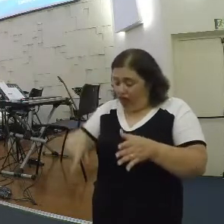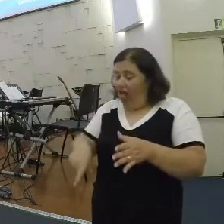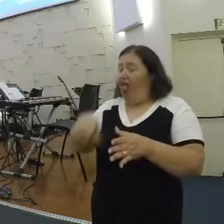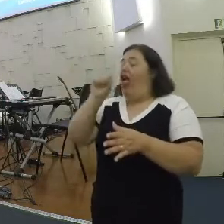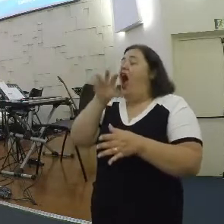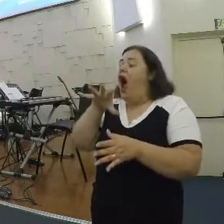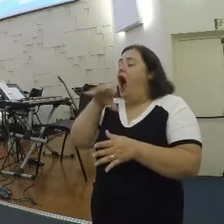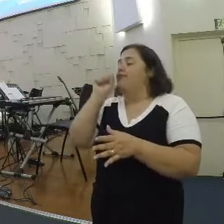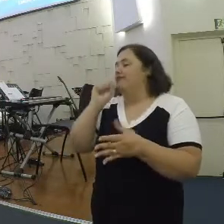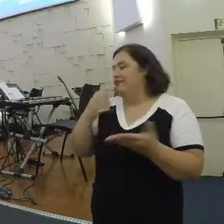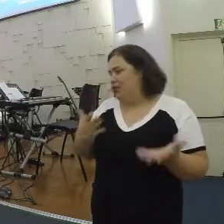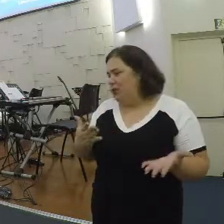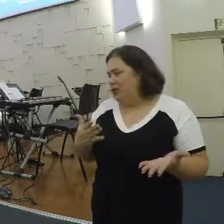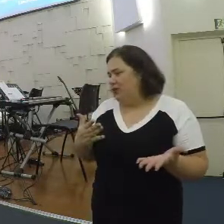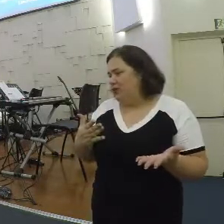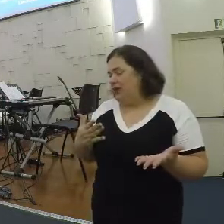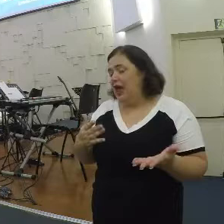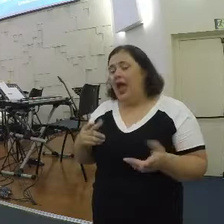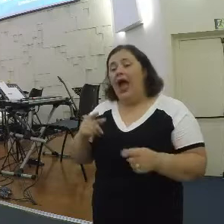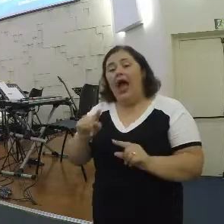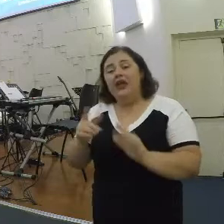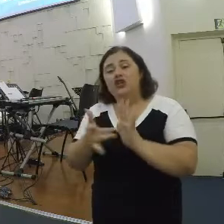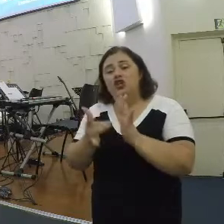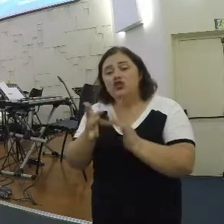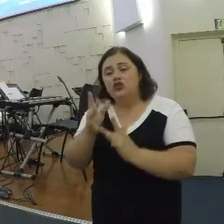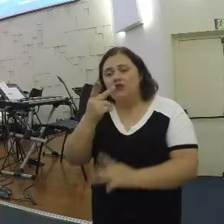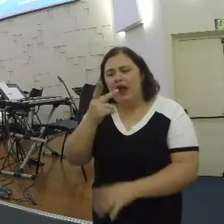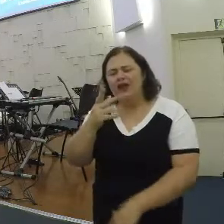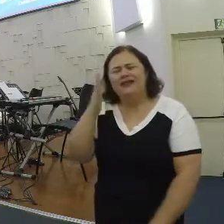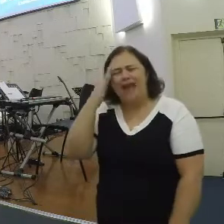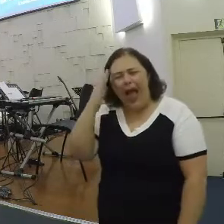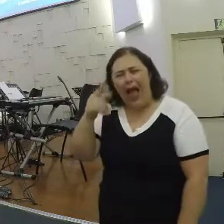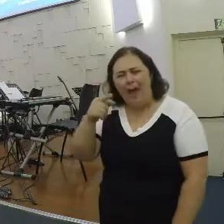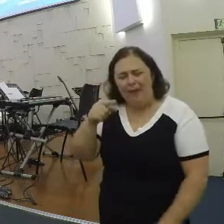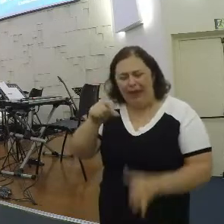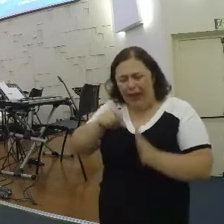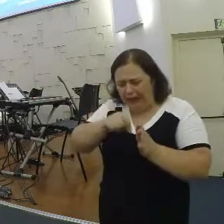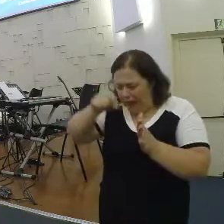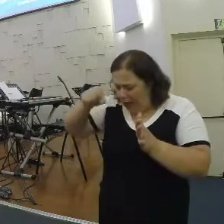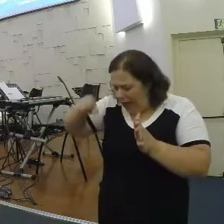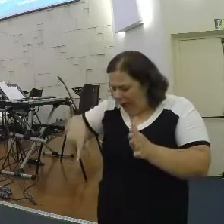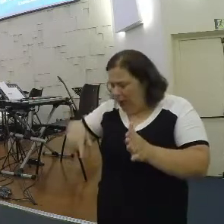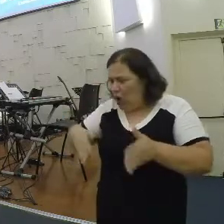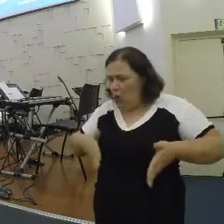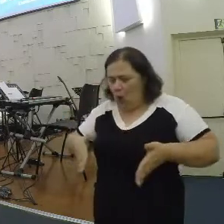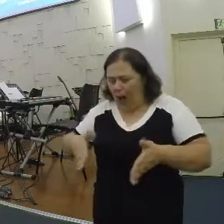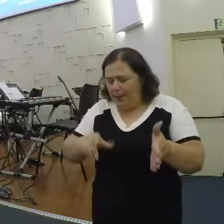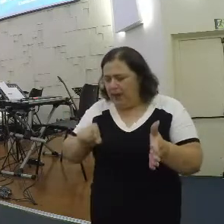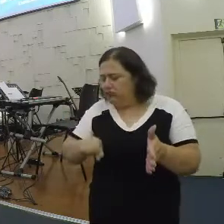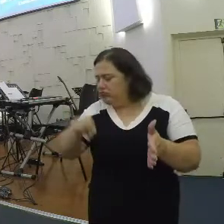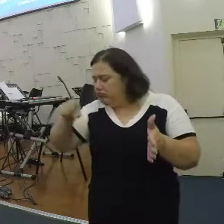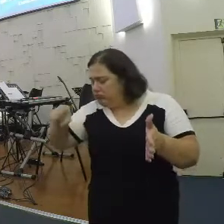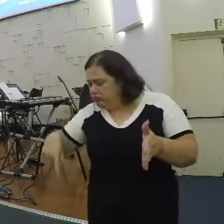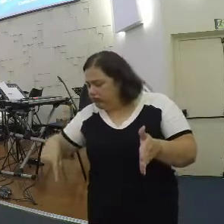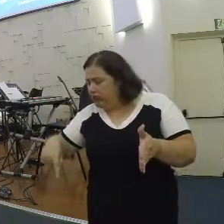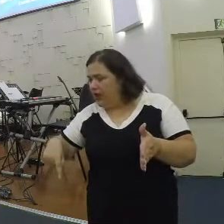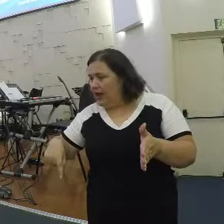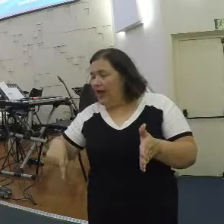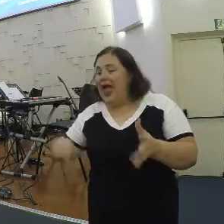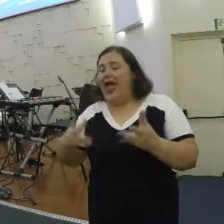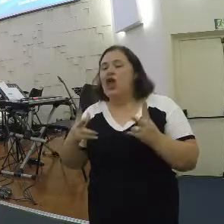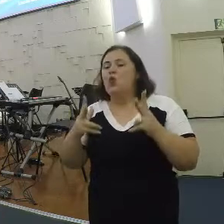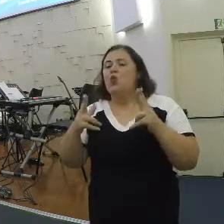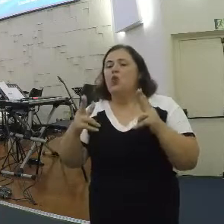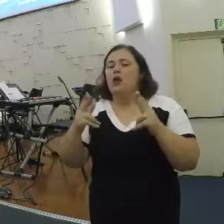quando Jesus diz, aqui caiu à beira do caminho, são aquelas pessoas que ouviram a palavra de Deus, mas na